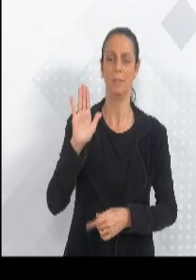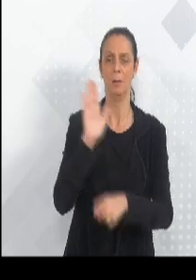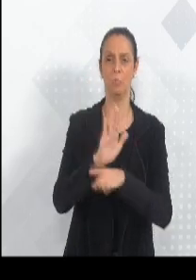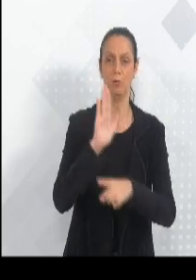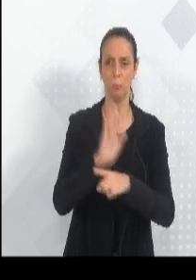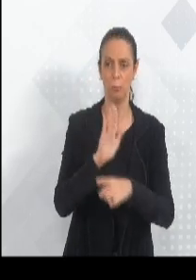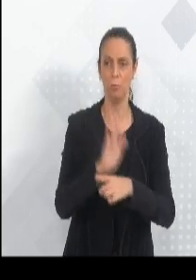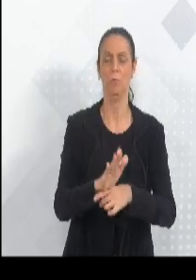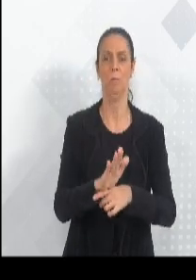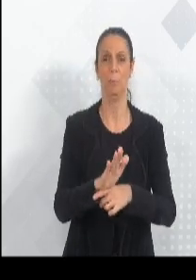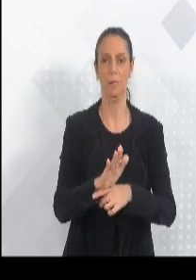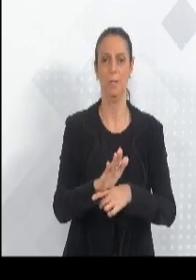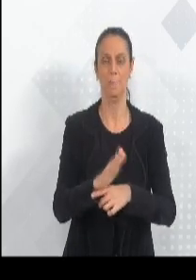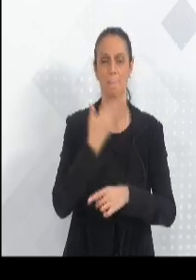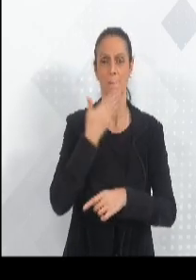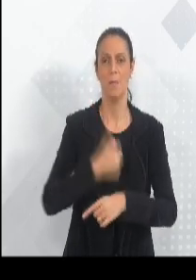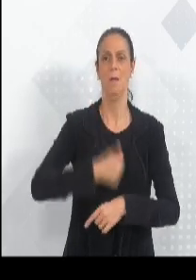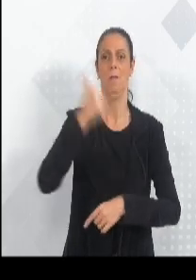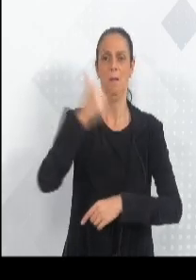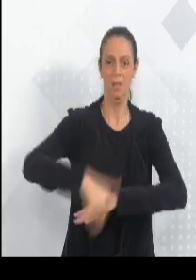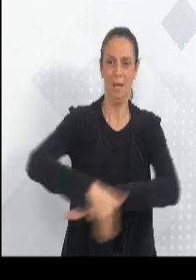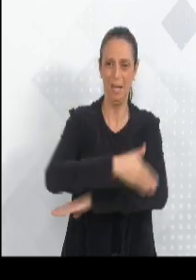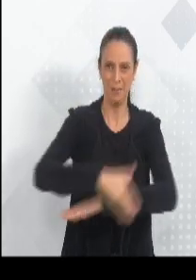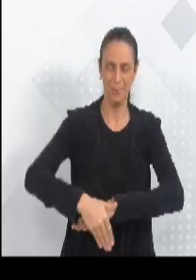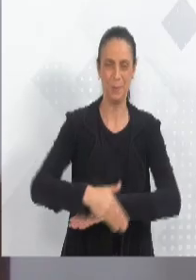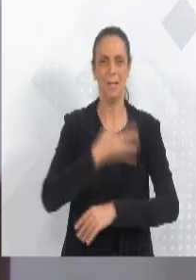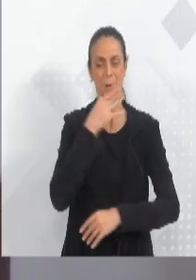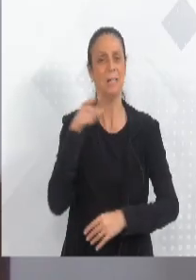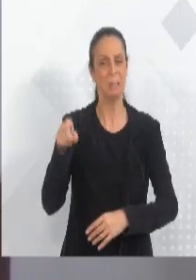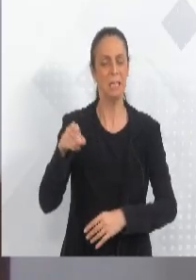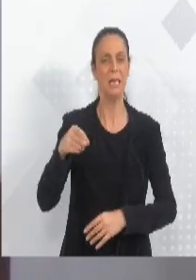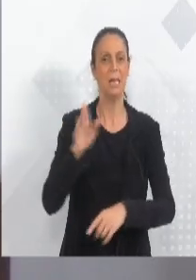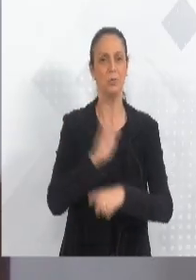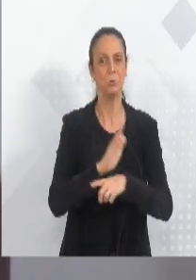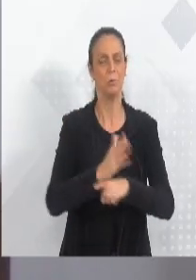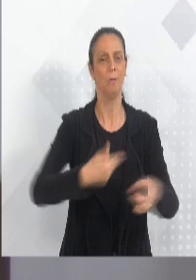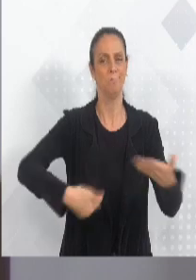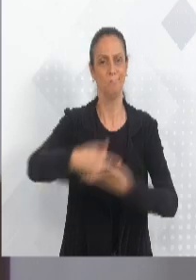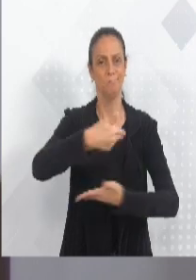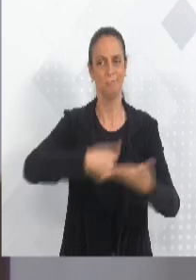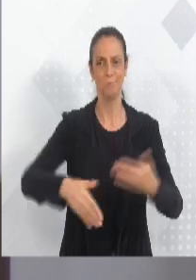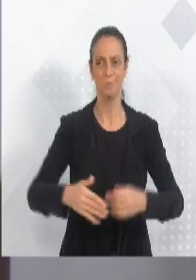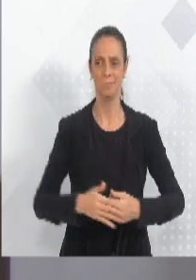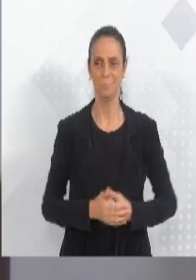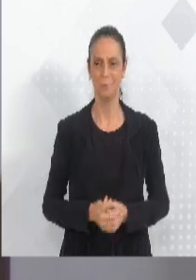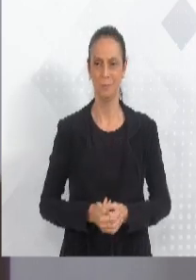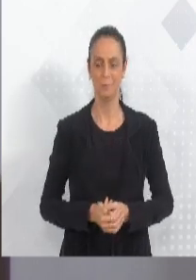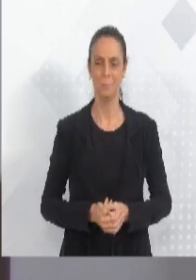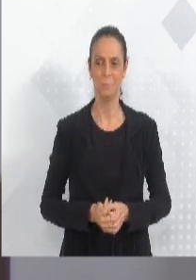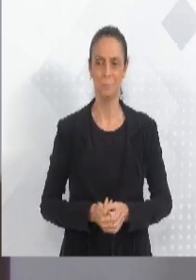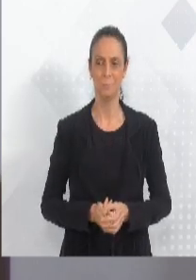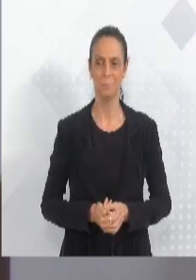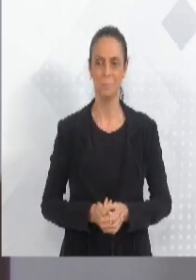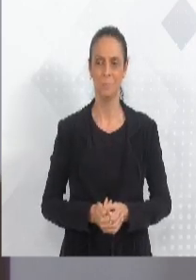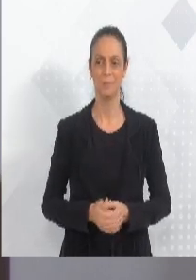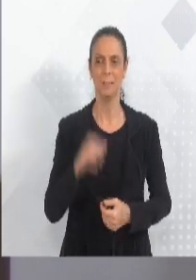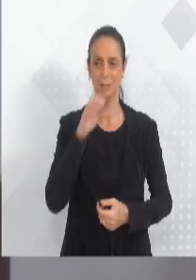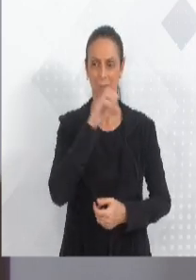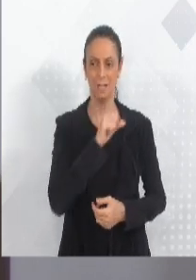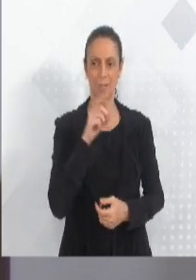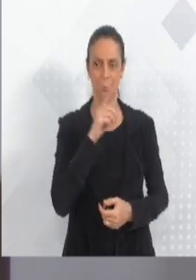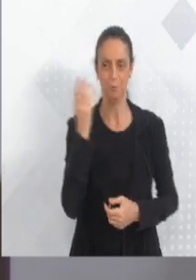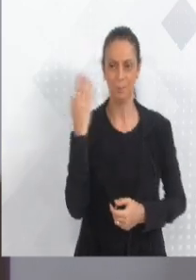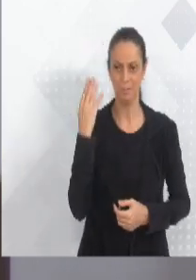os proprietários ele foi o intermediário aí nesse fim de semana participei da